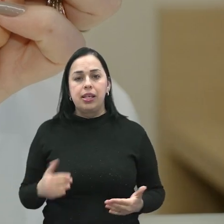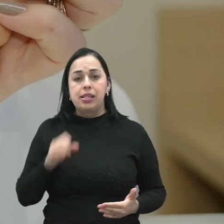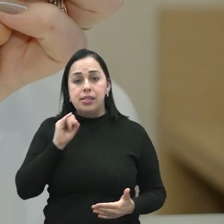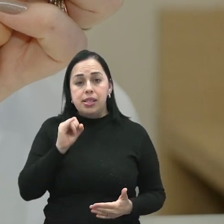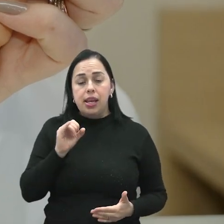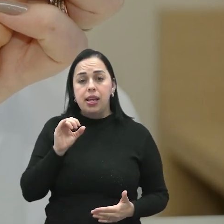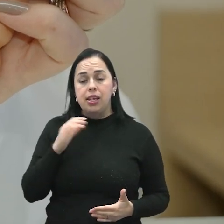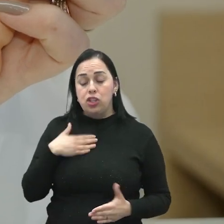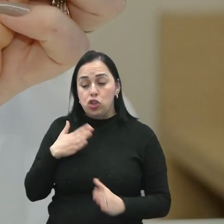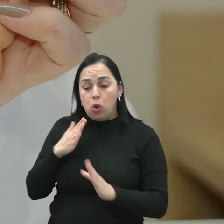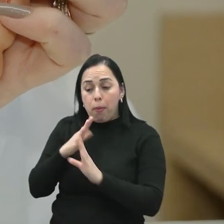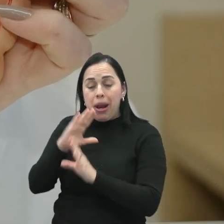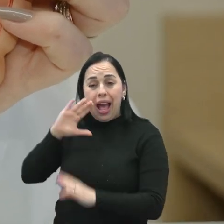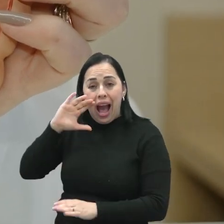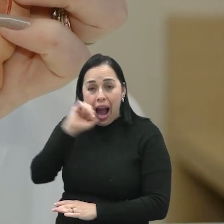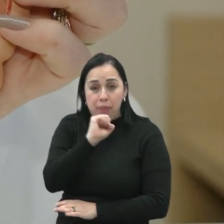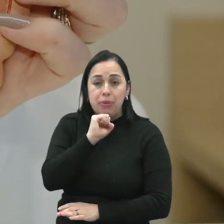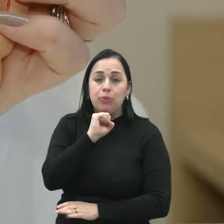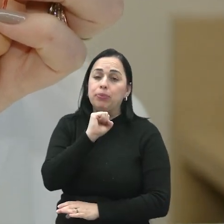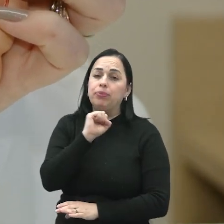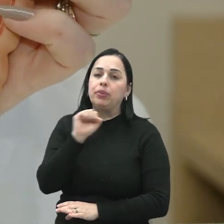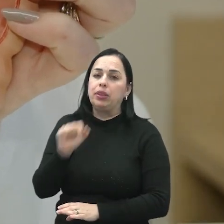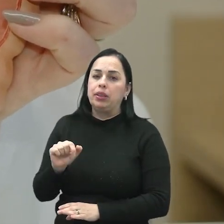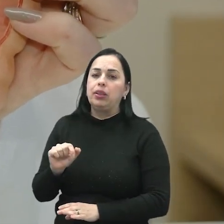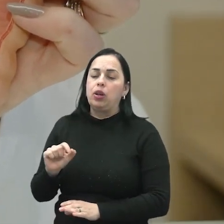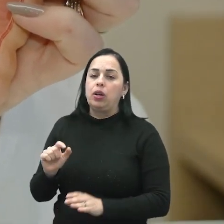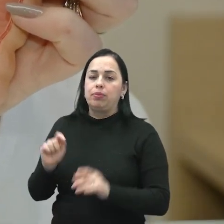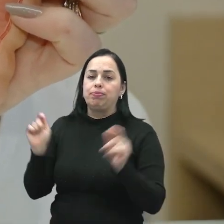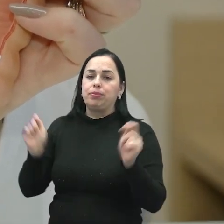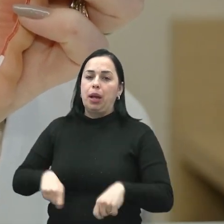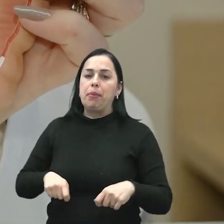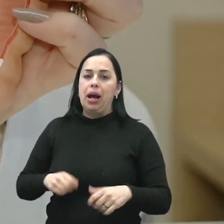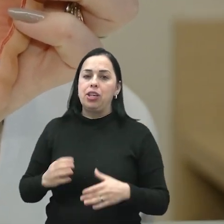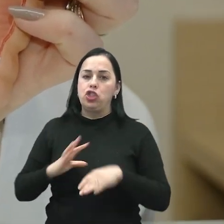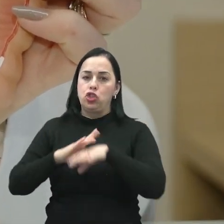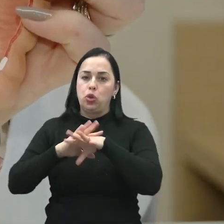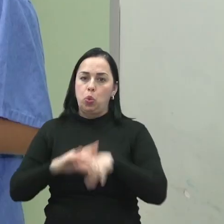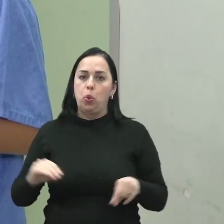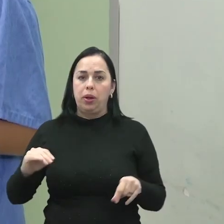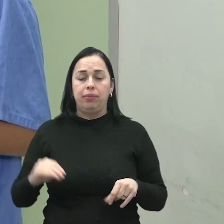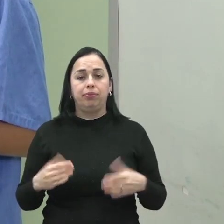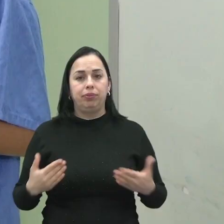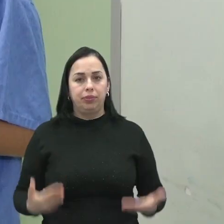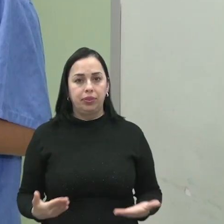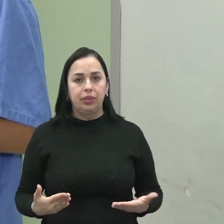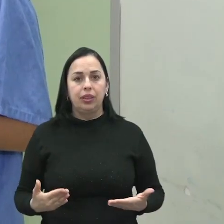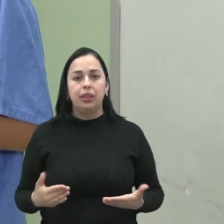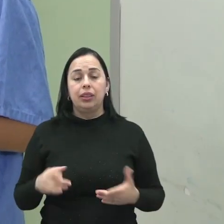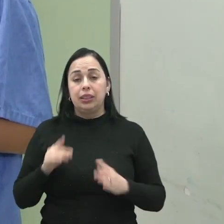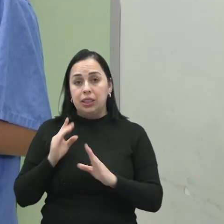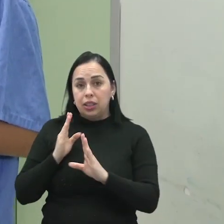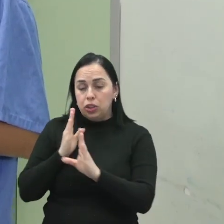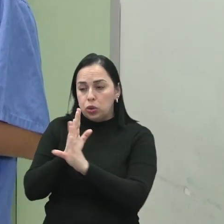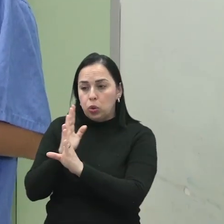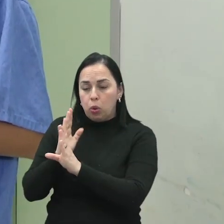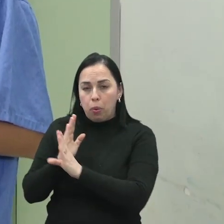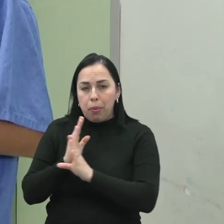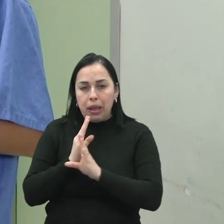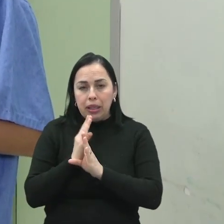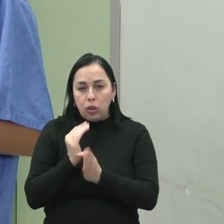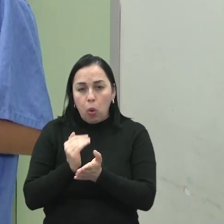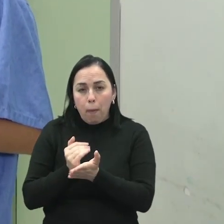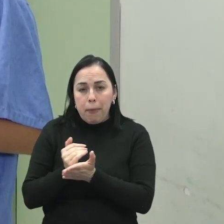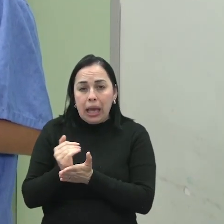cedo o câncer de intestino é descoberto, maiores são as chances de cura. Em casos diagnosticados nos